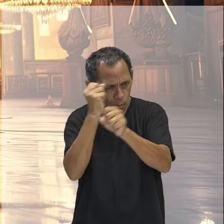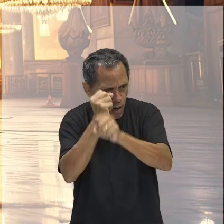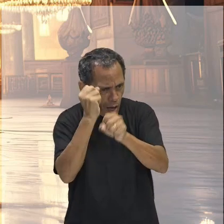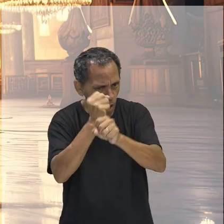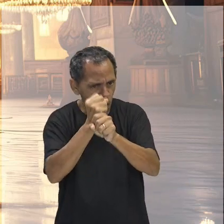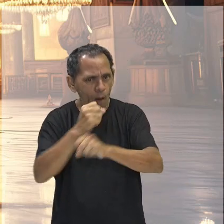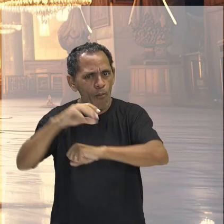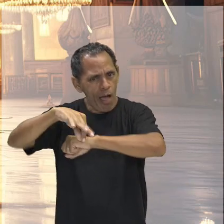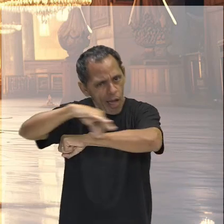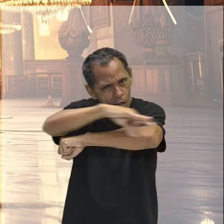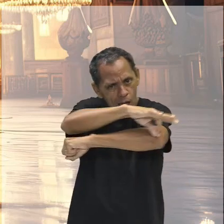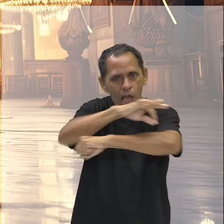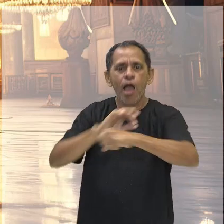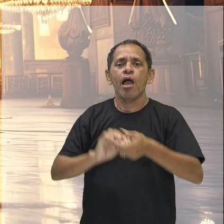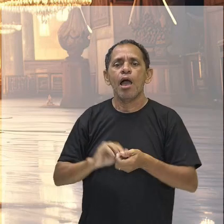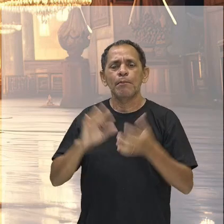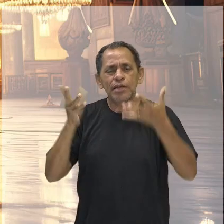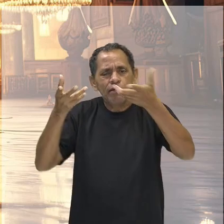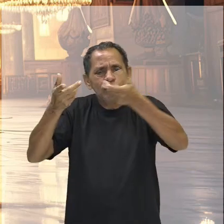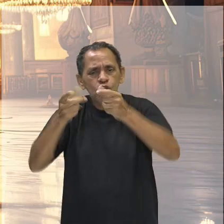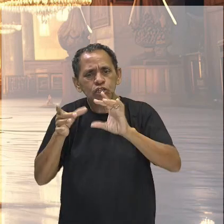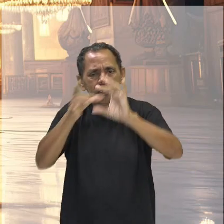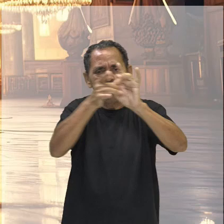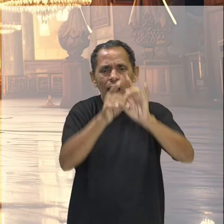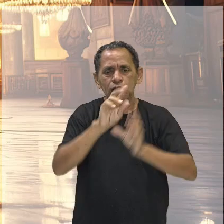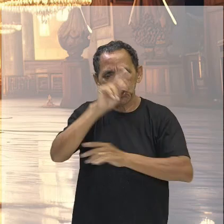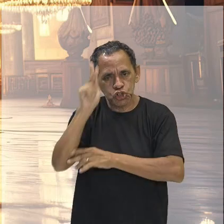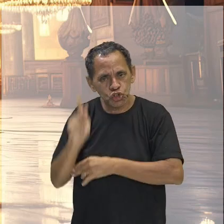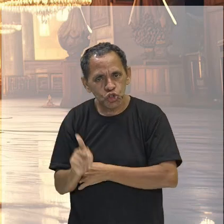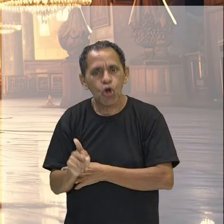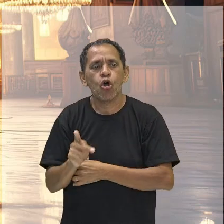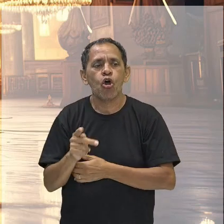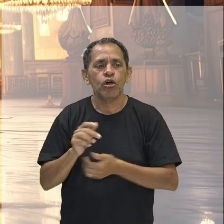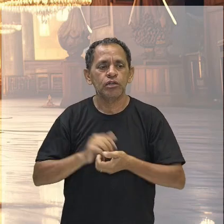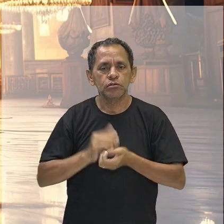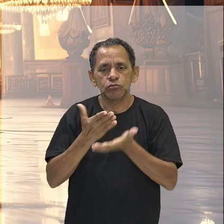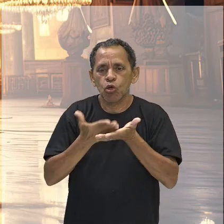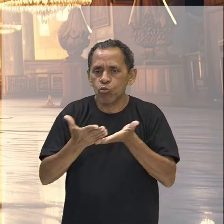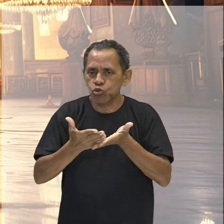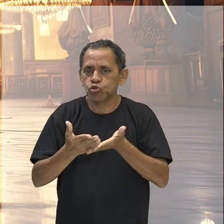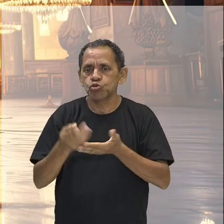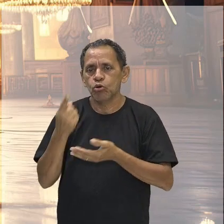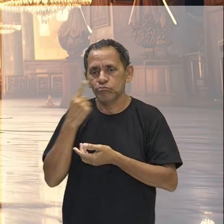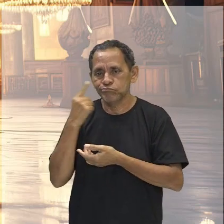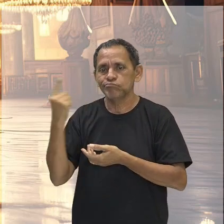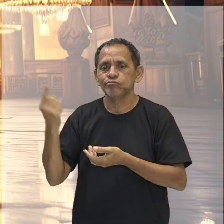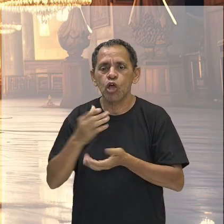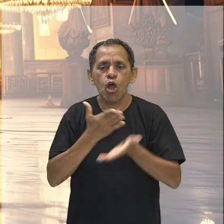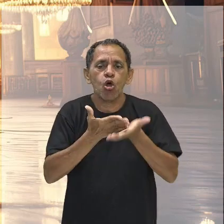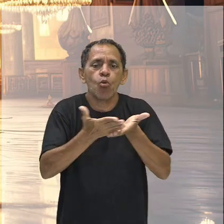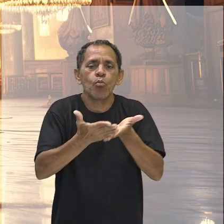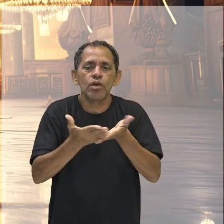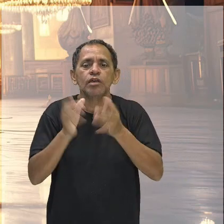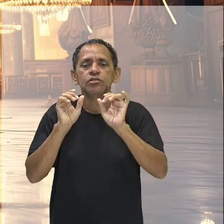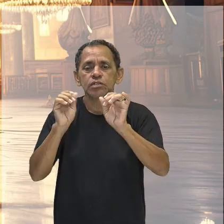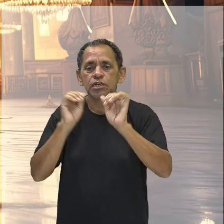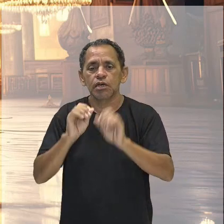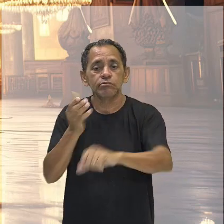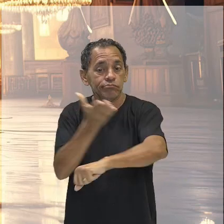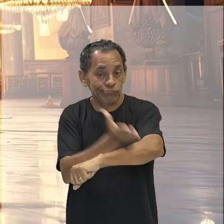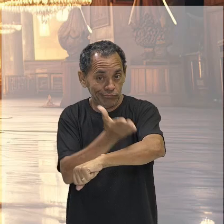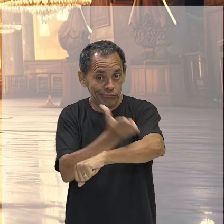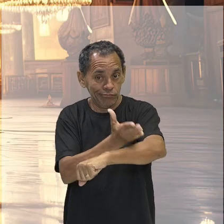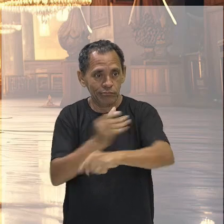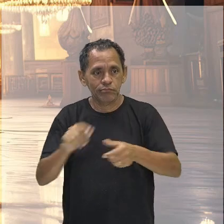ligada, não é mesmo, a essa história que a gente pode então definir que é o início, então aí do que da